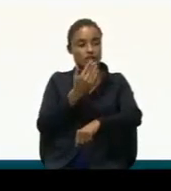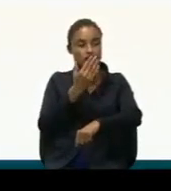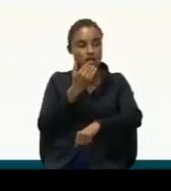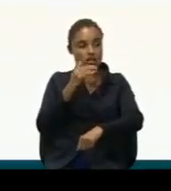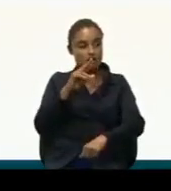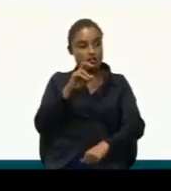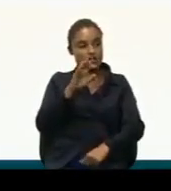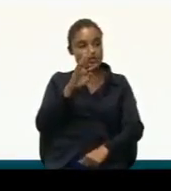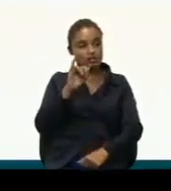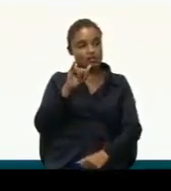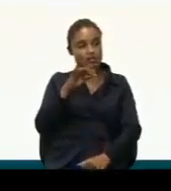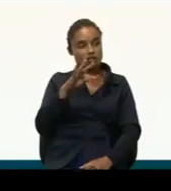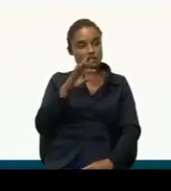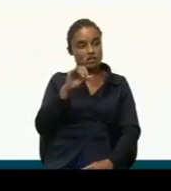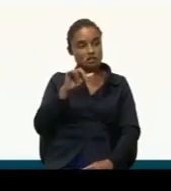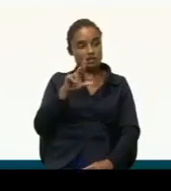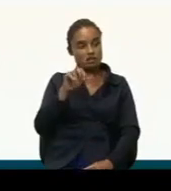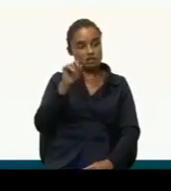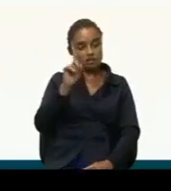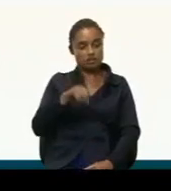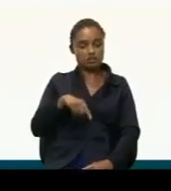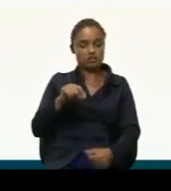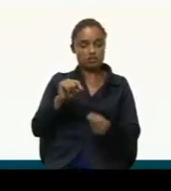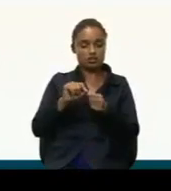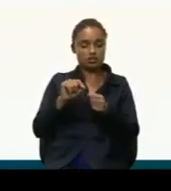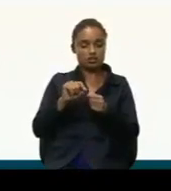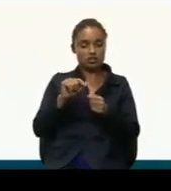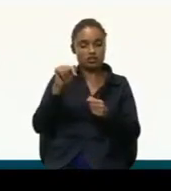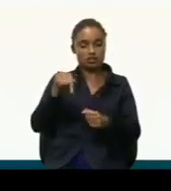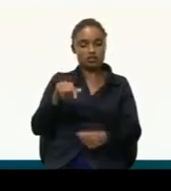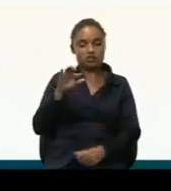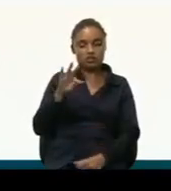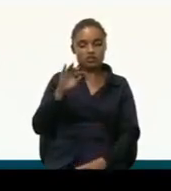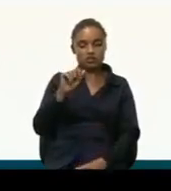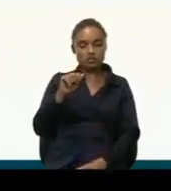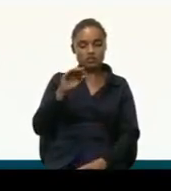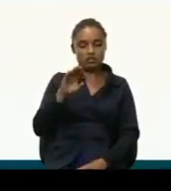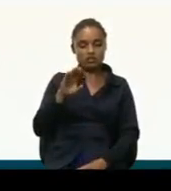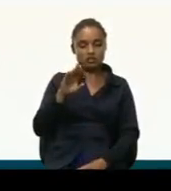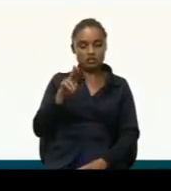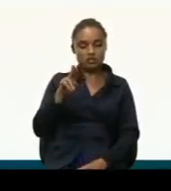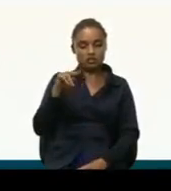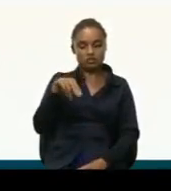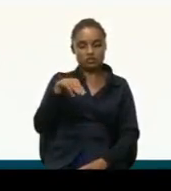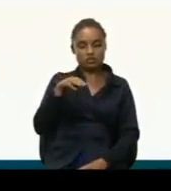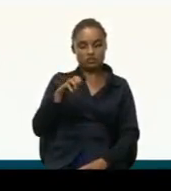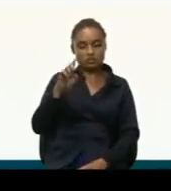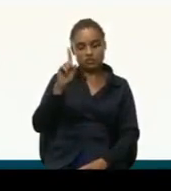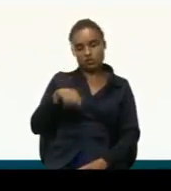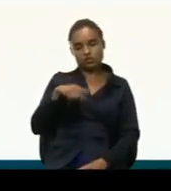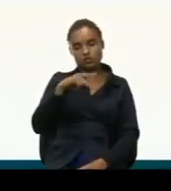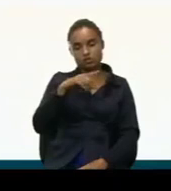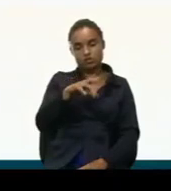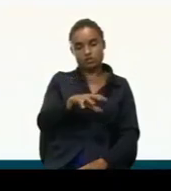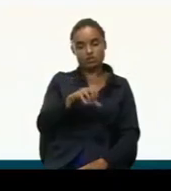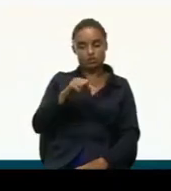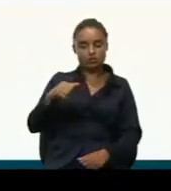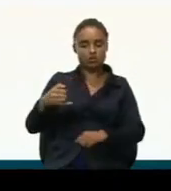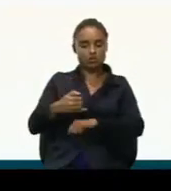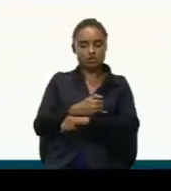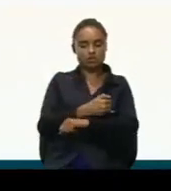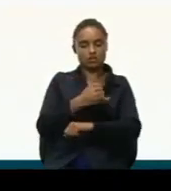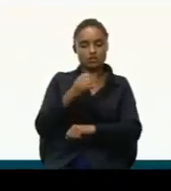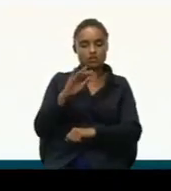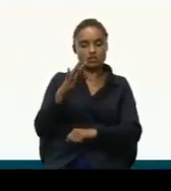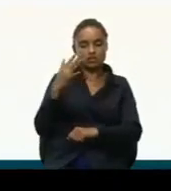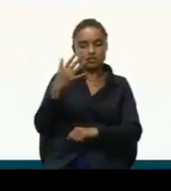pode ver que ele é feito com tapume, tá? Então, a gente pegou madeirite mesmo, pregou, montou